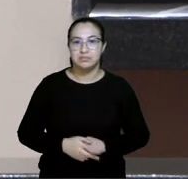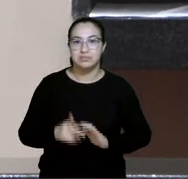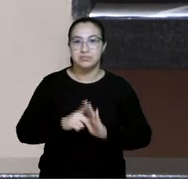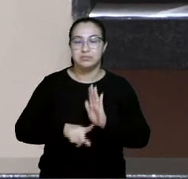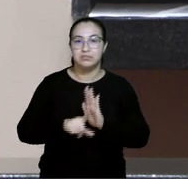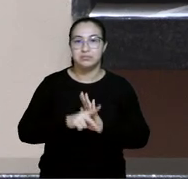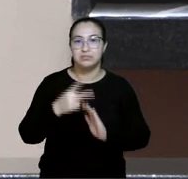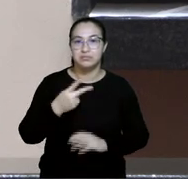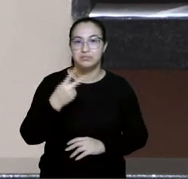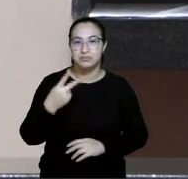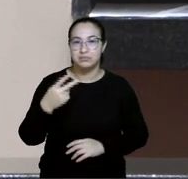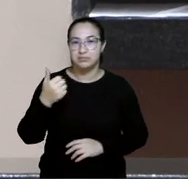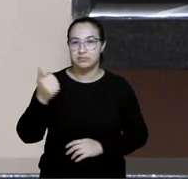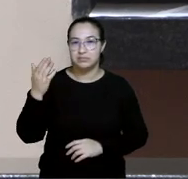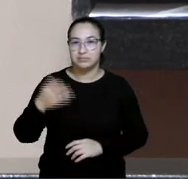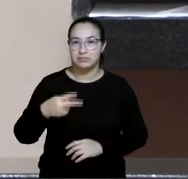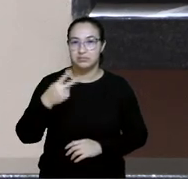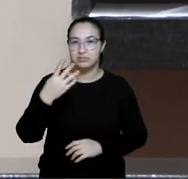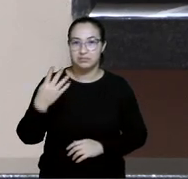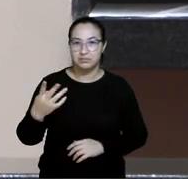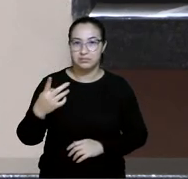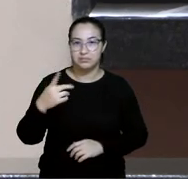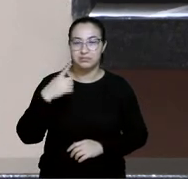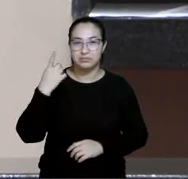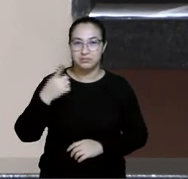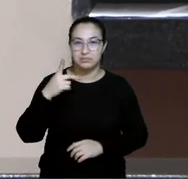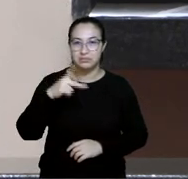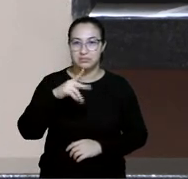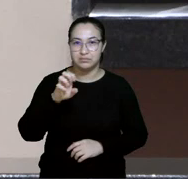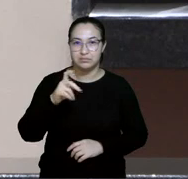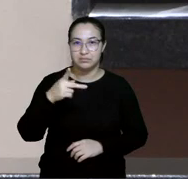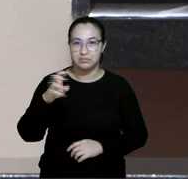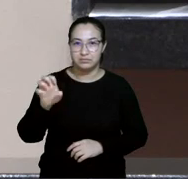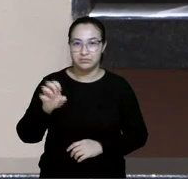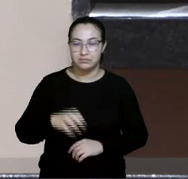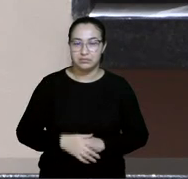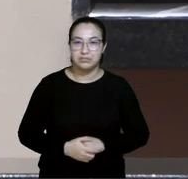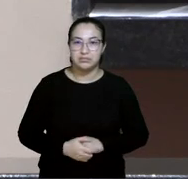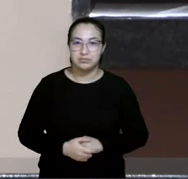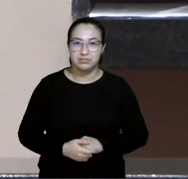221 de 2024, autor deputado Pepe Colasso.